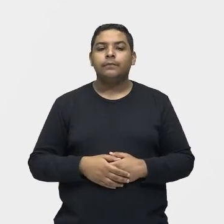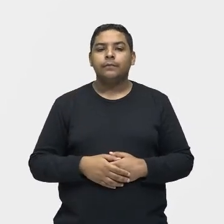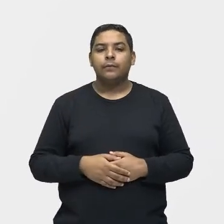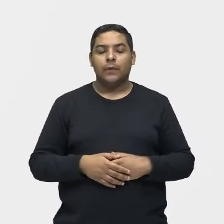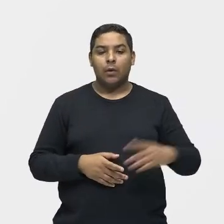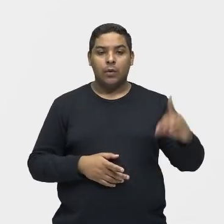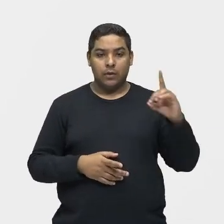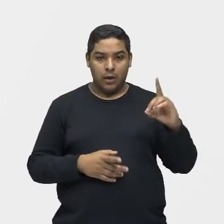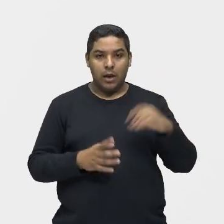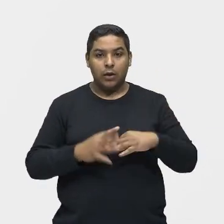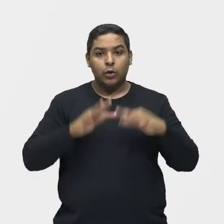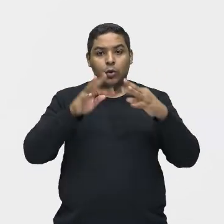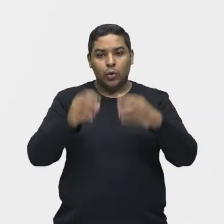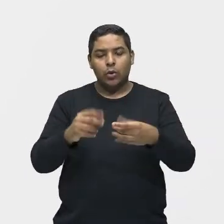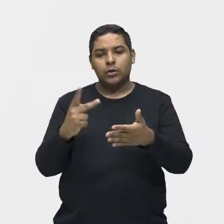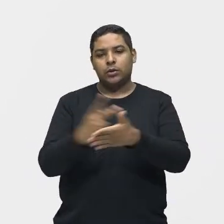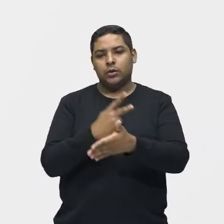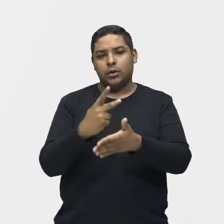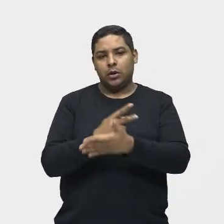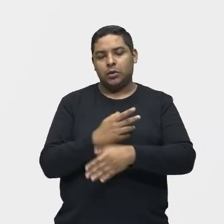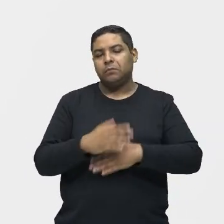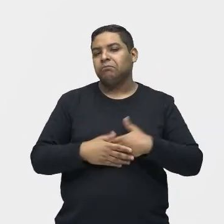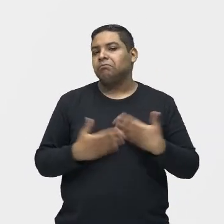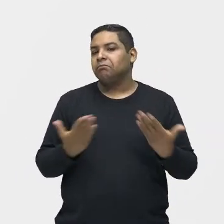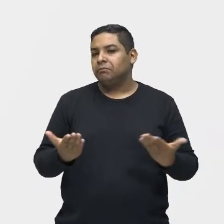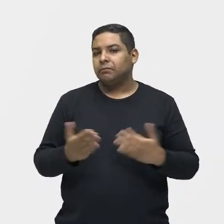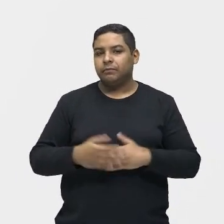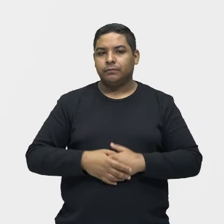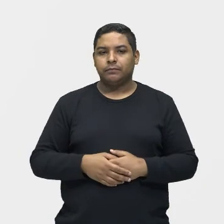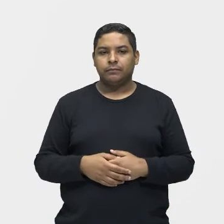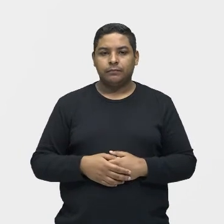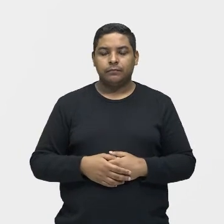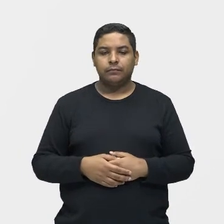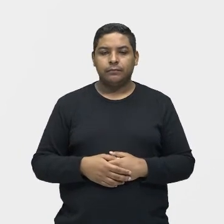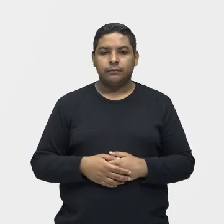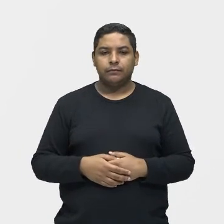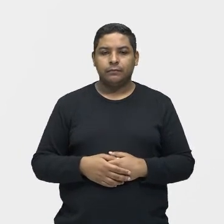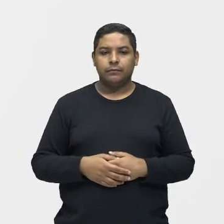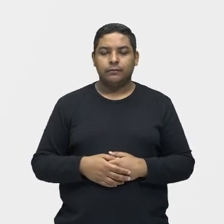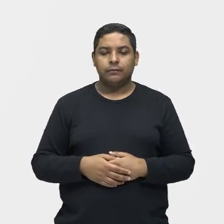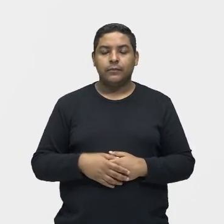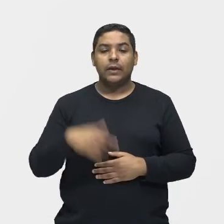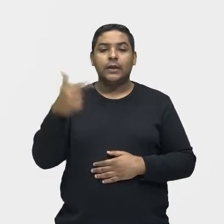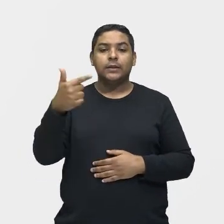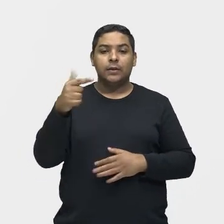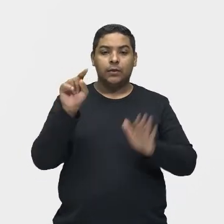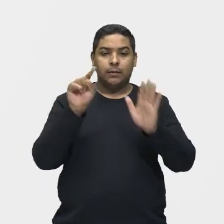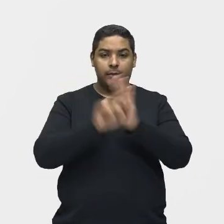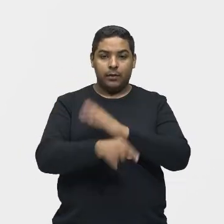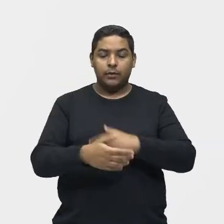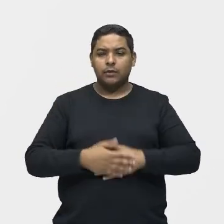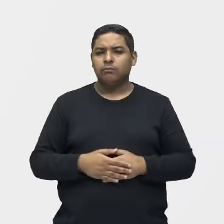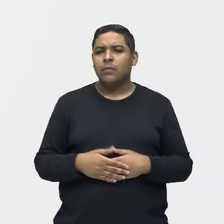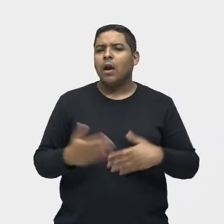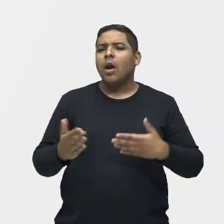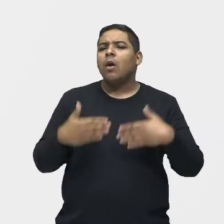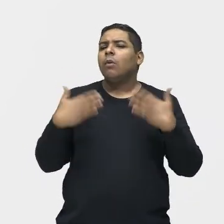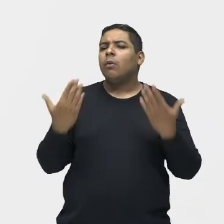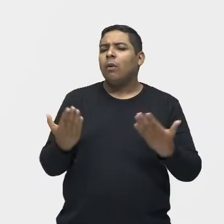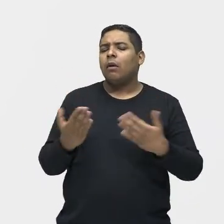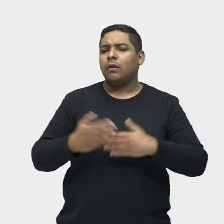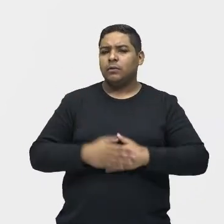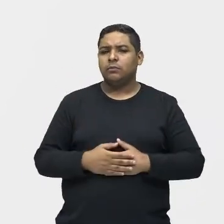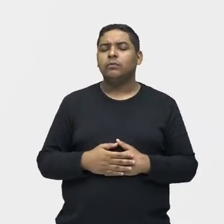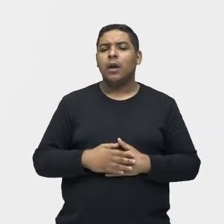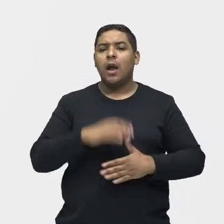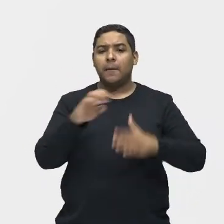alternativas estão corretas. Na nossa segunda questão, pedi para vocês verificarem, né? De qual forma as